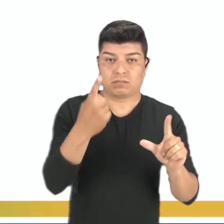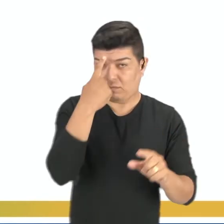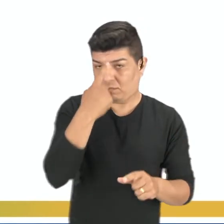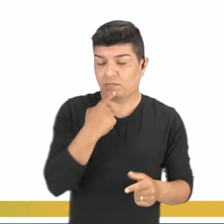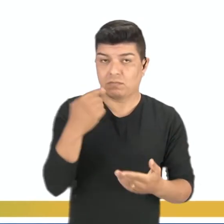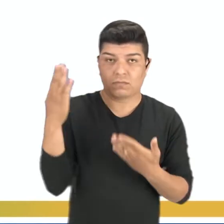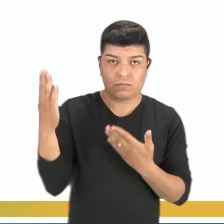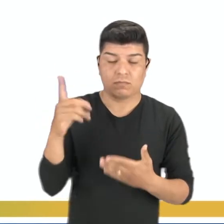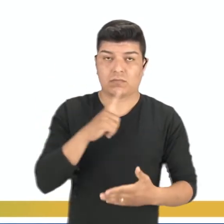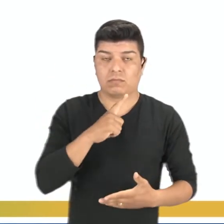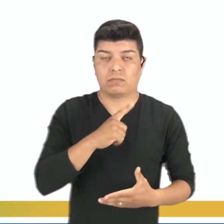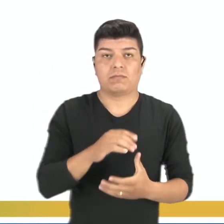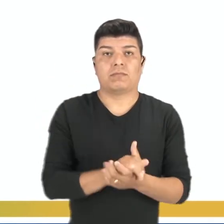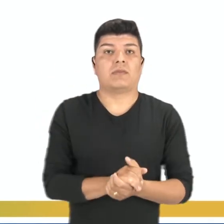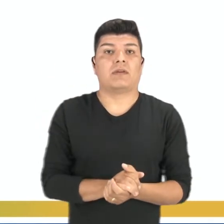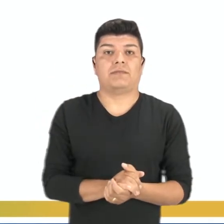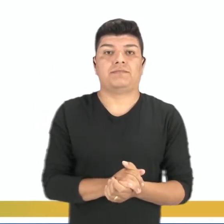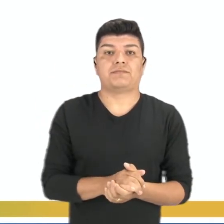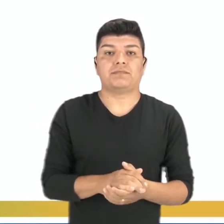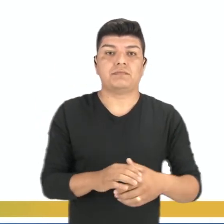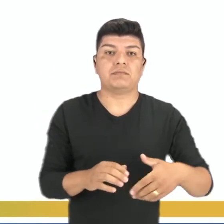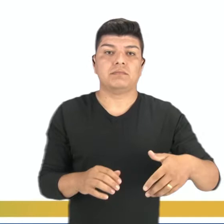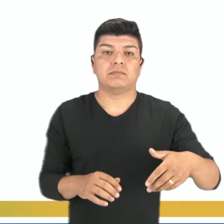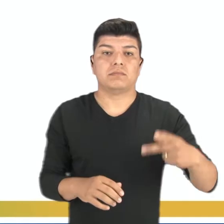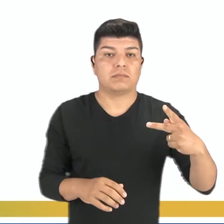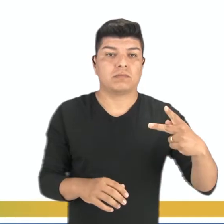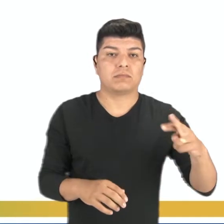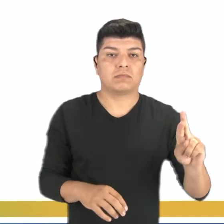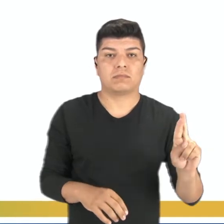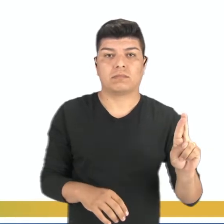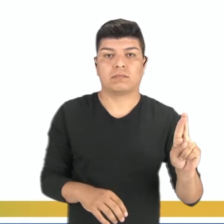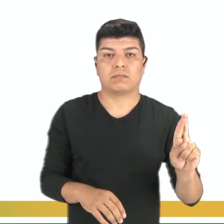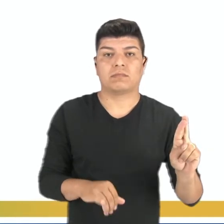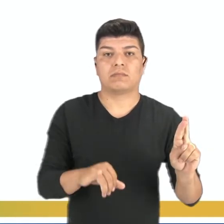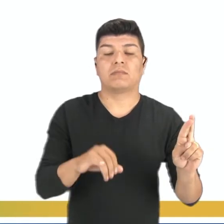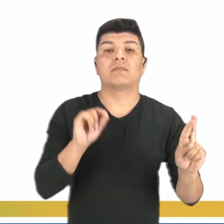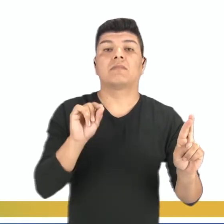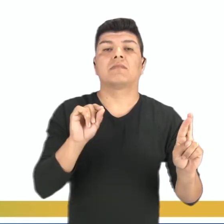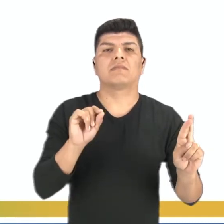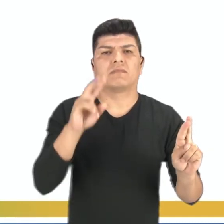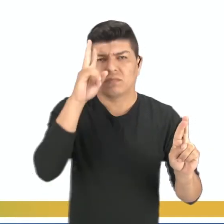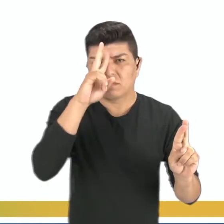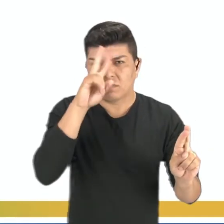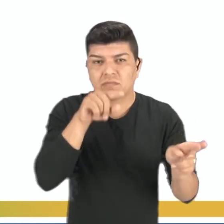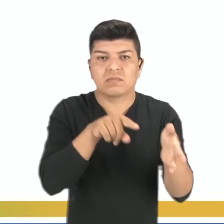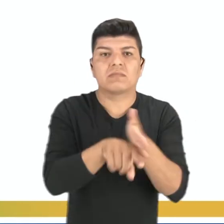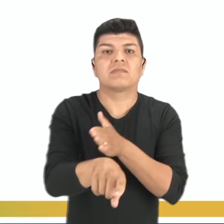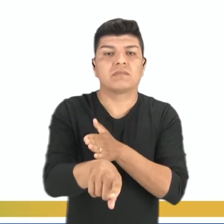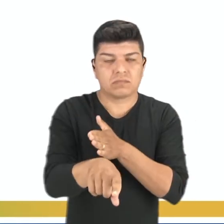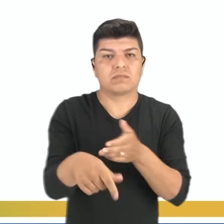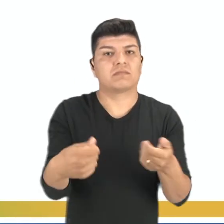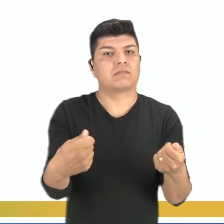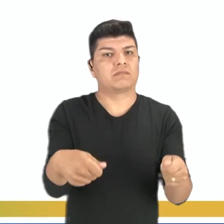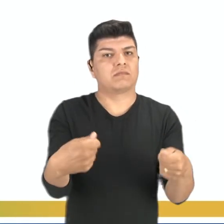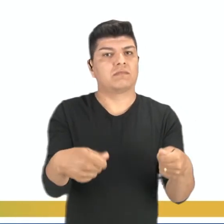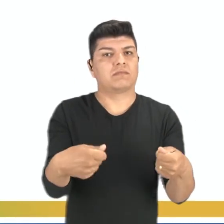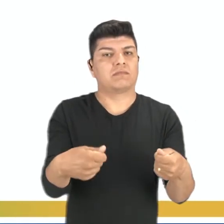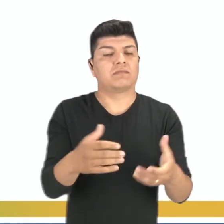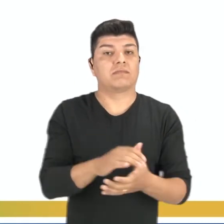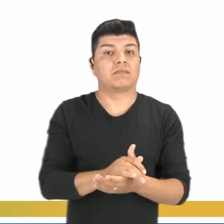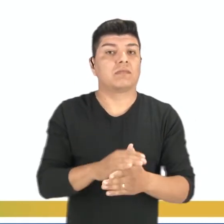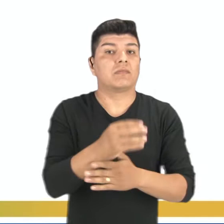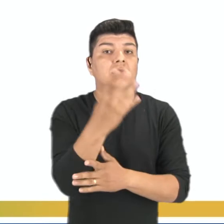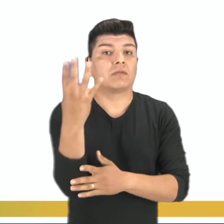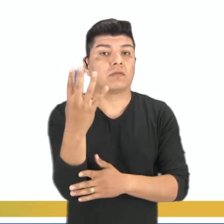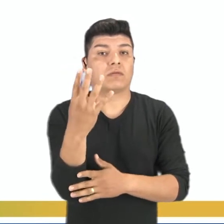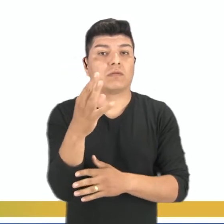bem. Já o nosso PR é a incógnita. Lembre, é a pergunta lá que ele está se fazendo.